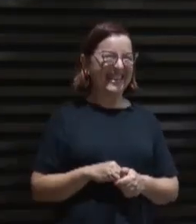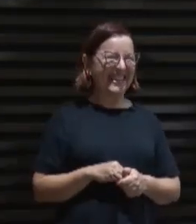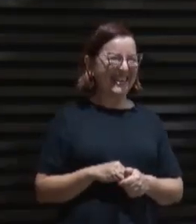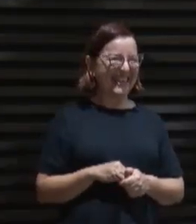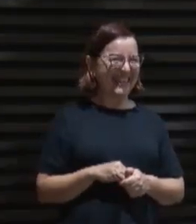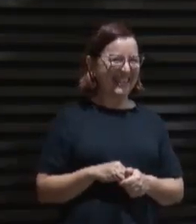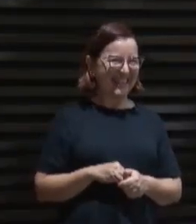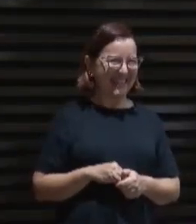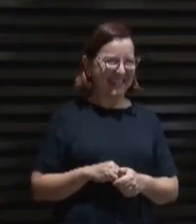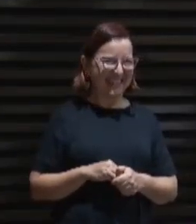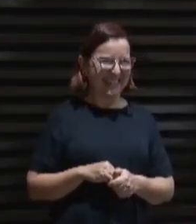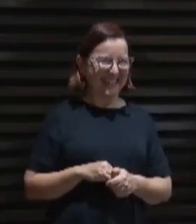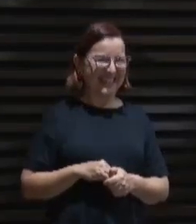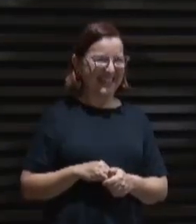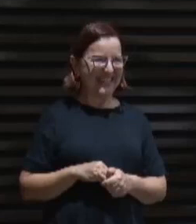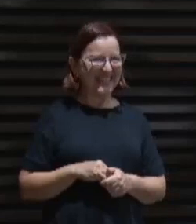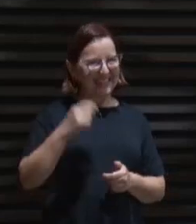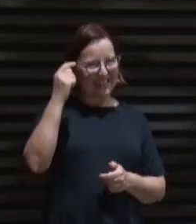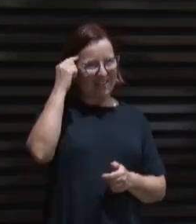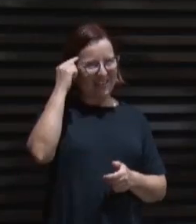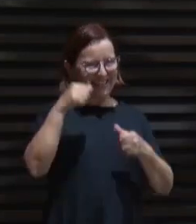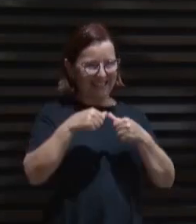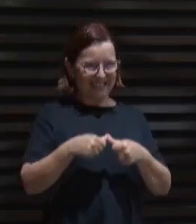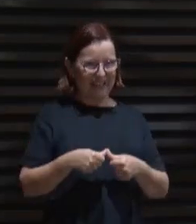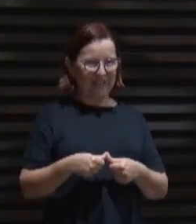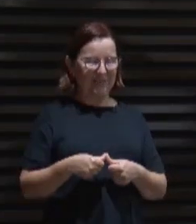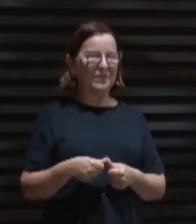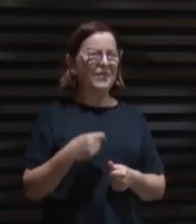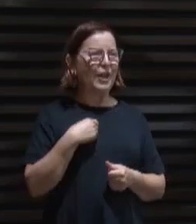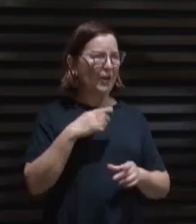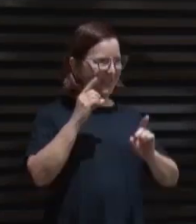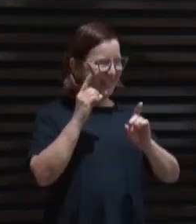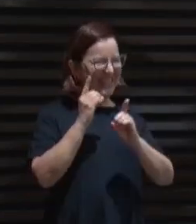Hã? Pensa nisso aí. Eu sou uma discípula